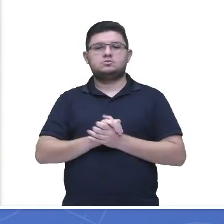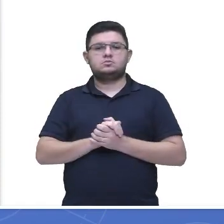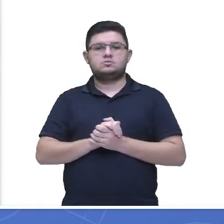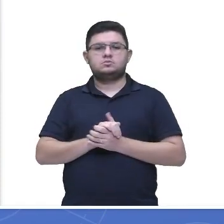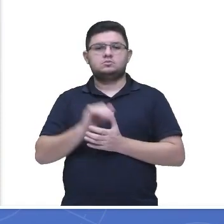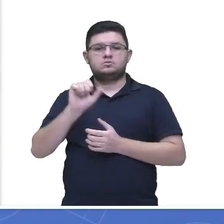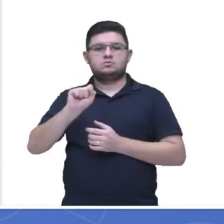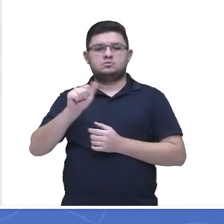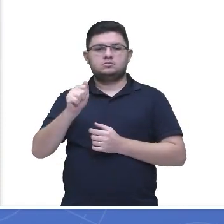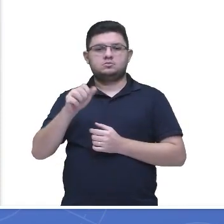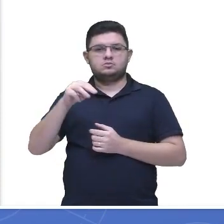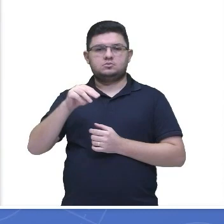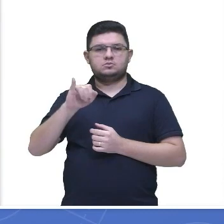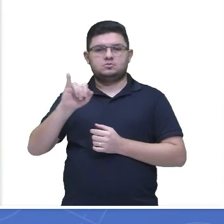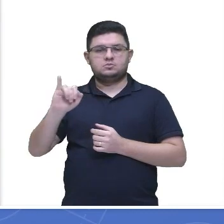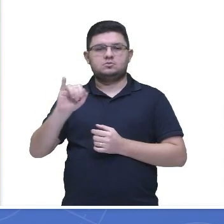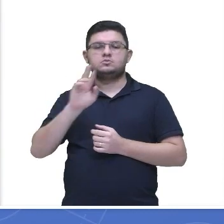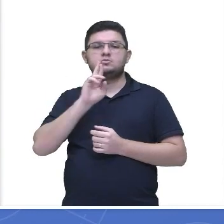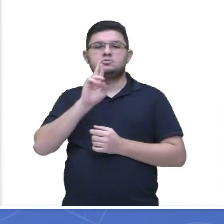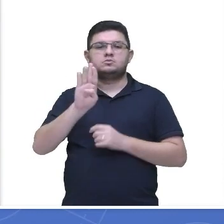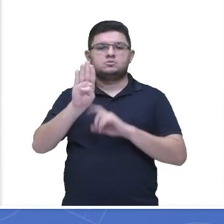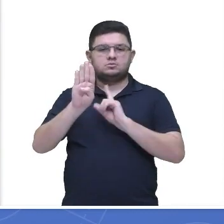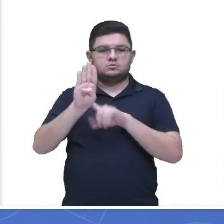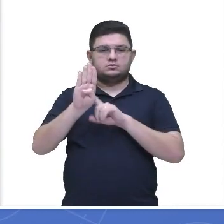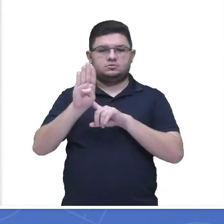Sami, letra B.